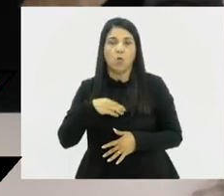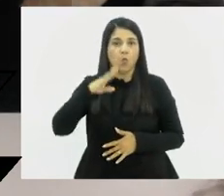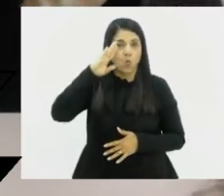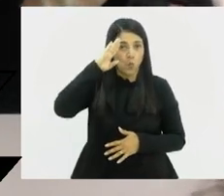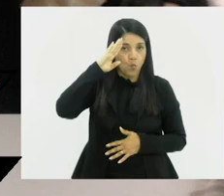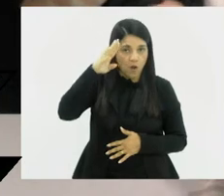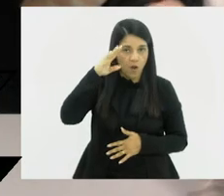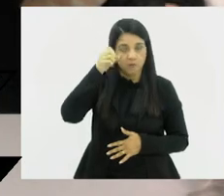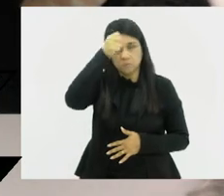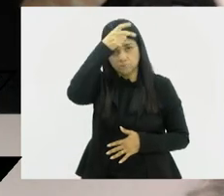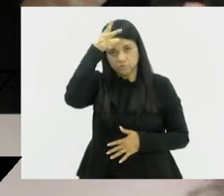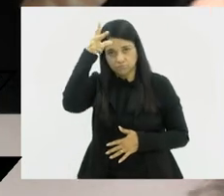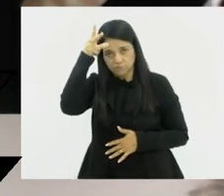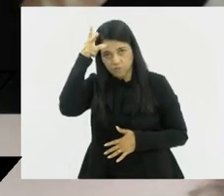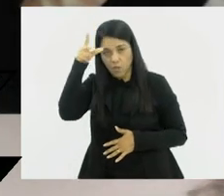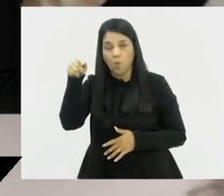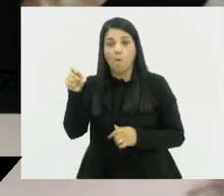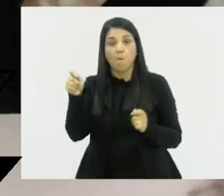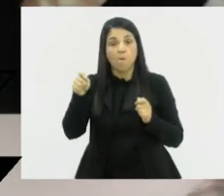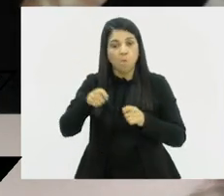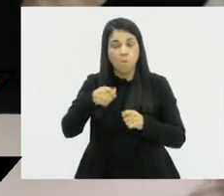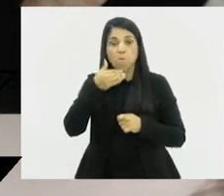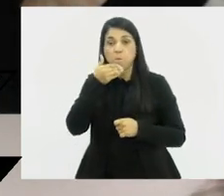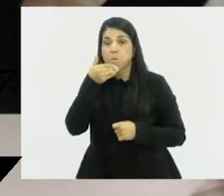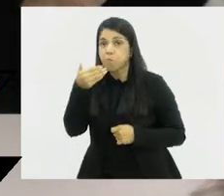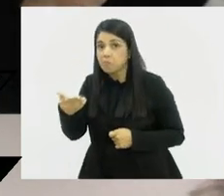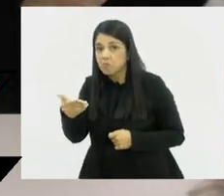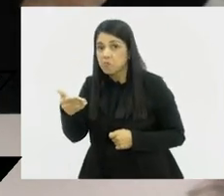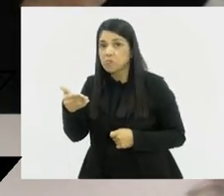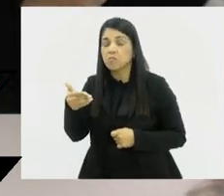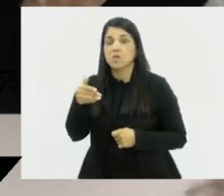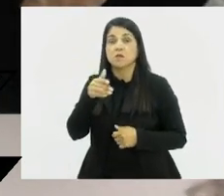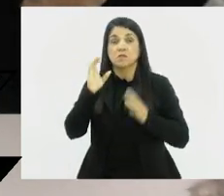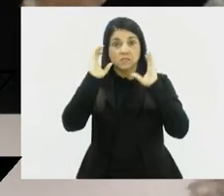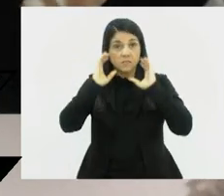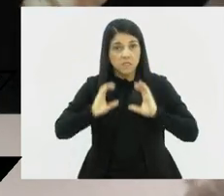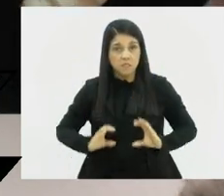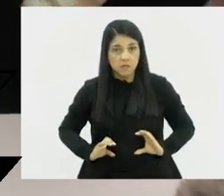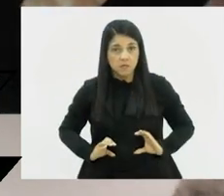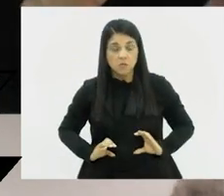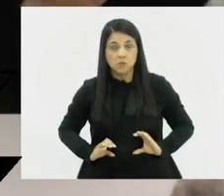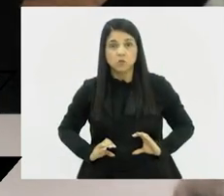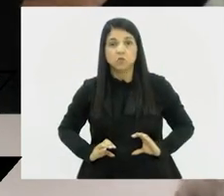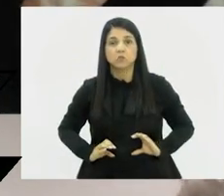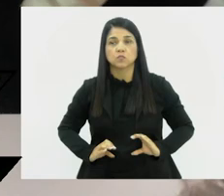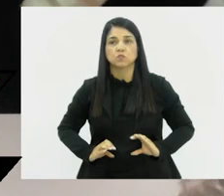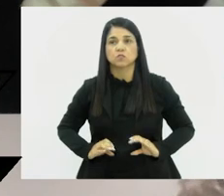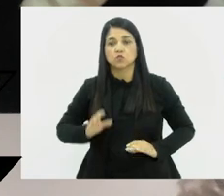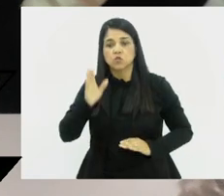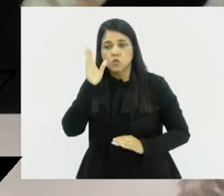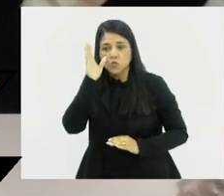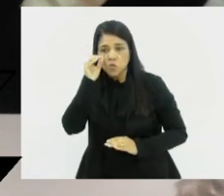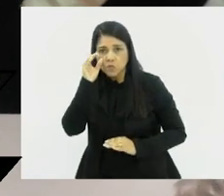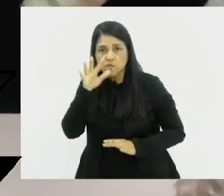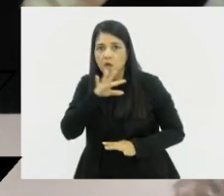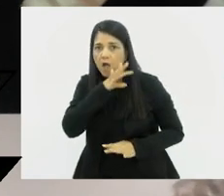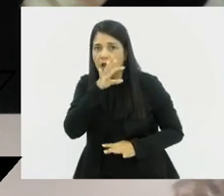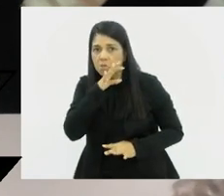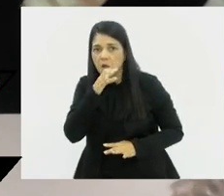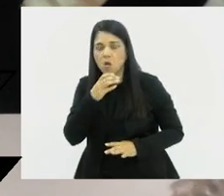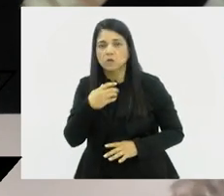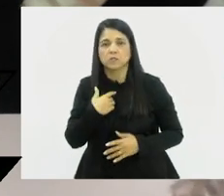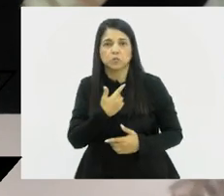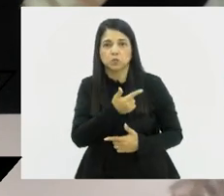exercício da sua função, for solicitado por algum cidadão que observar um animal desse sem